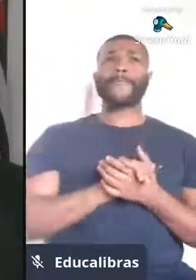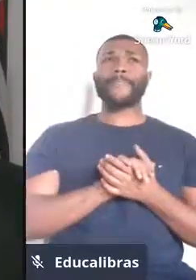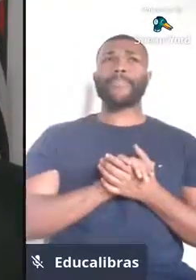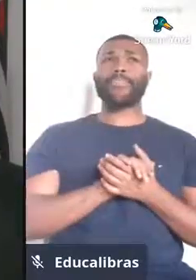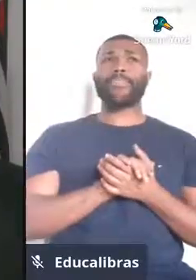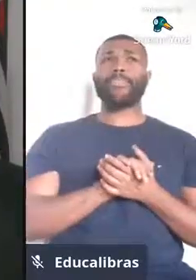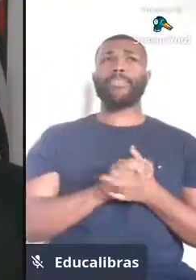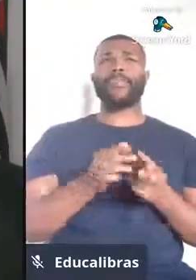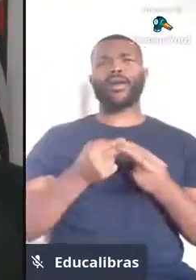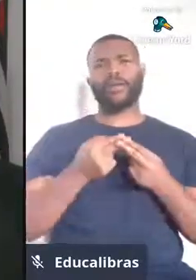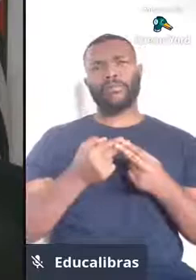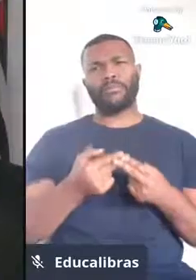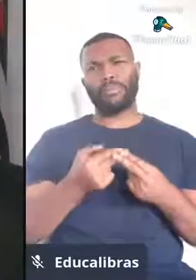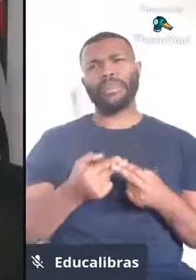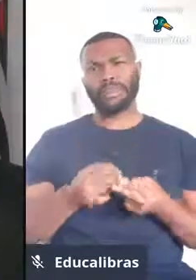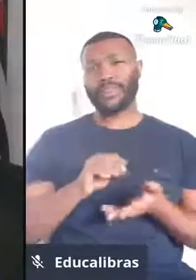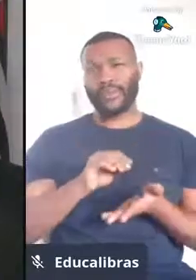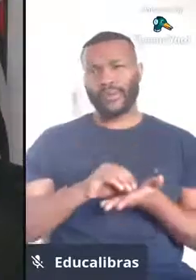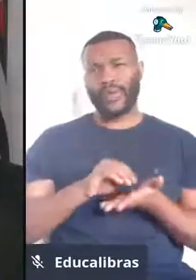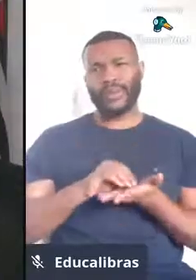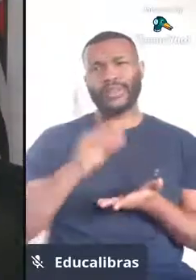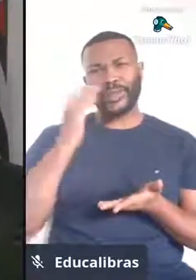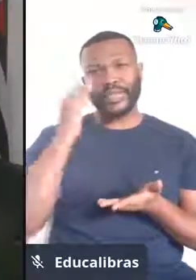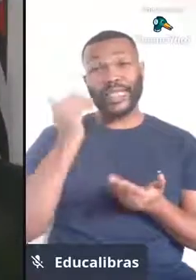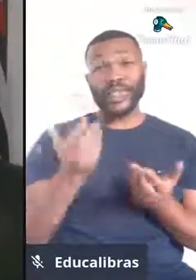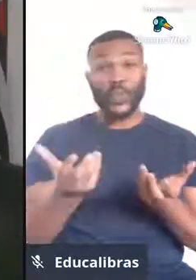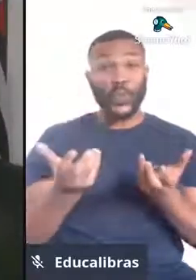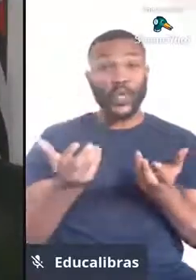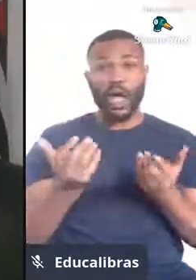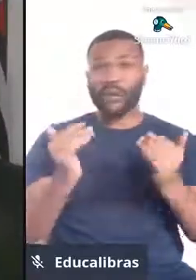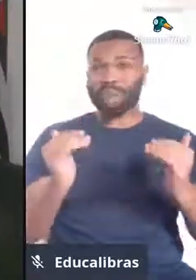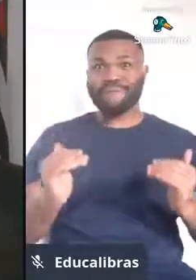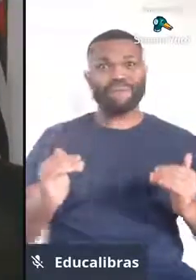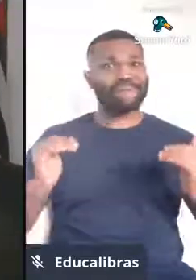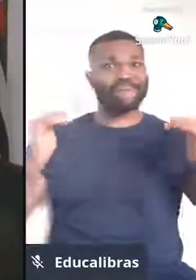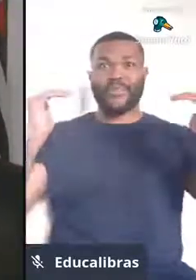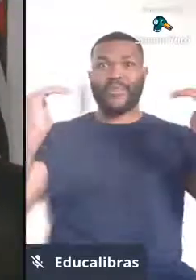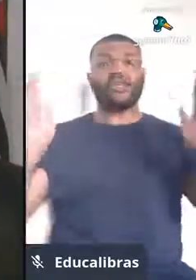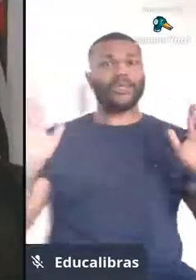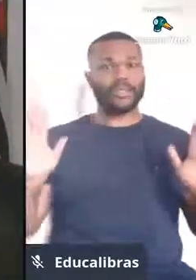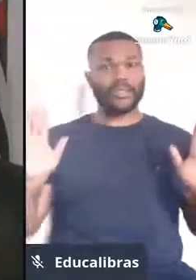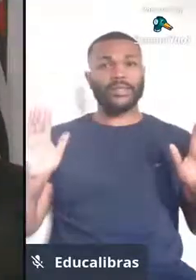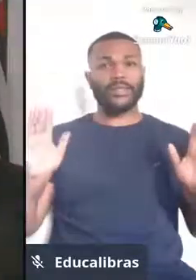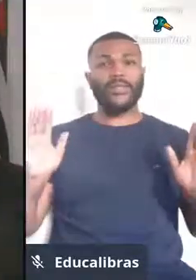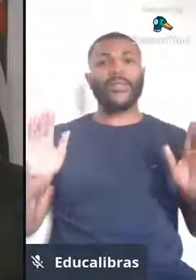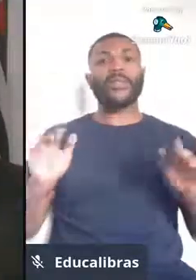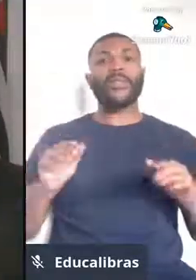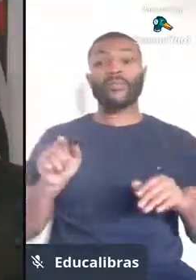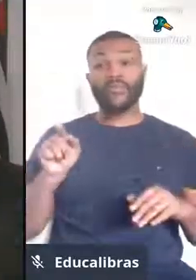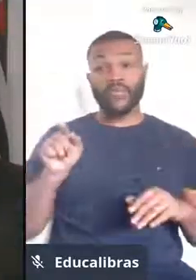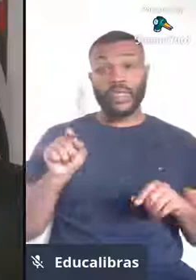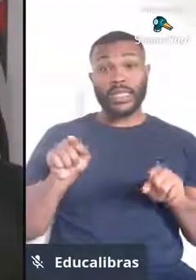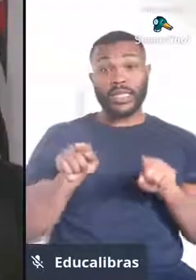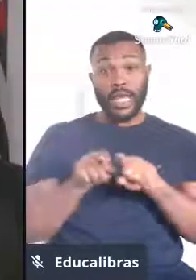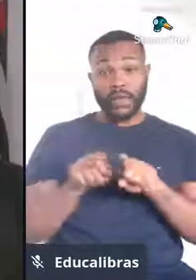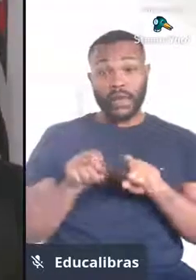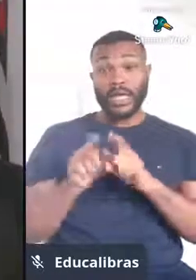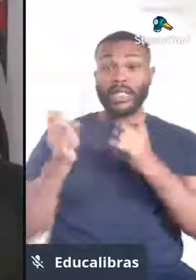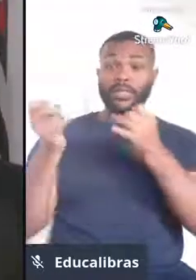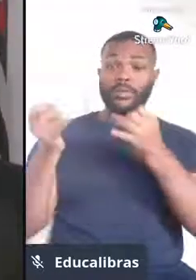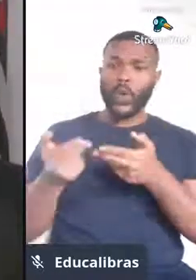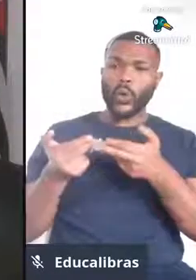impaciente e querendo mais. Eu acho que as transformações que você citou agora, que são